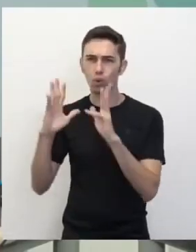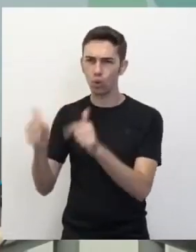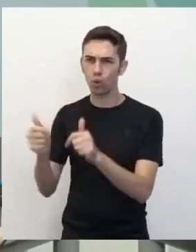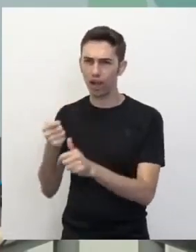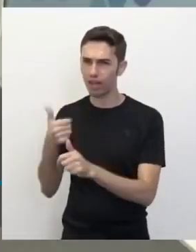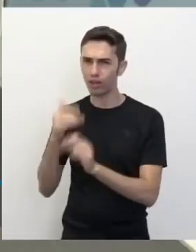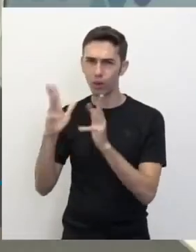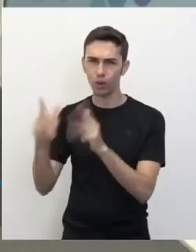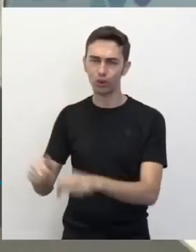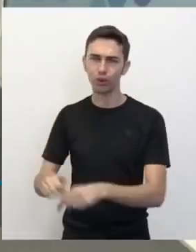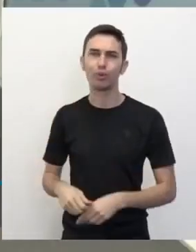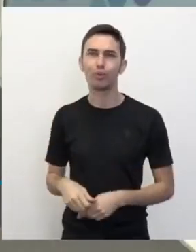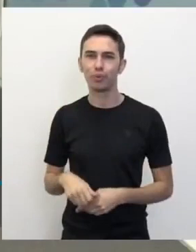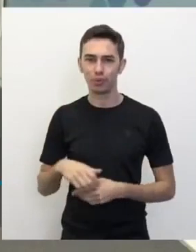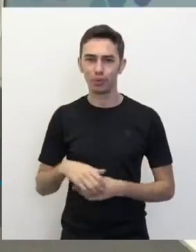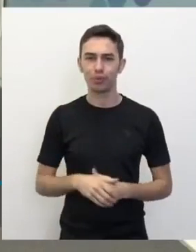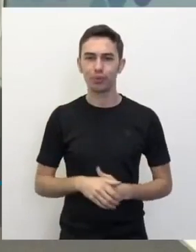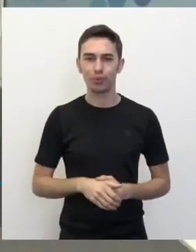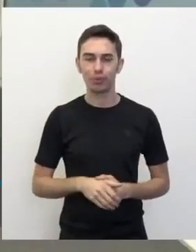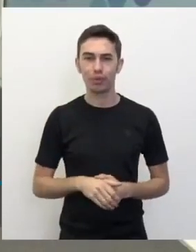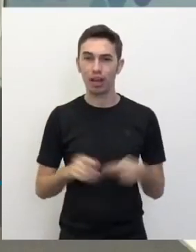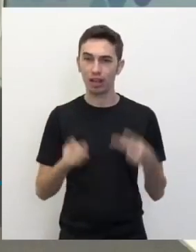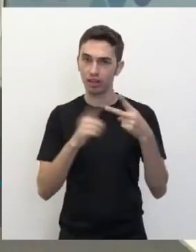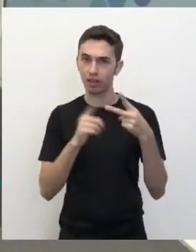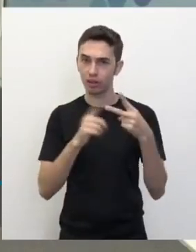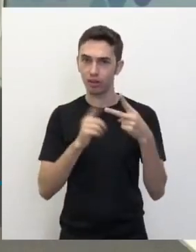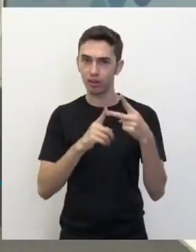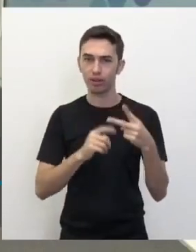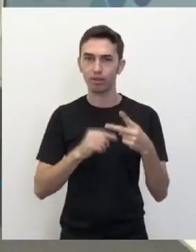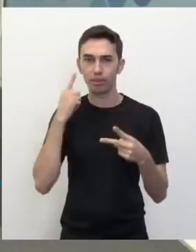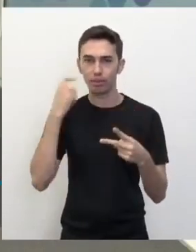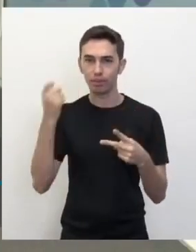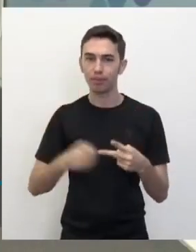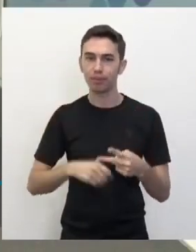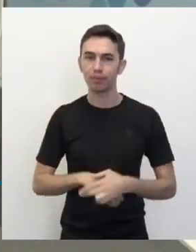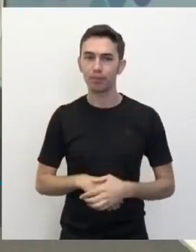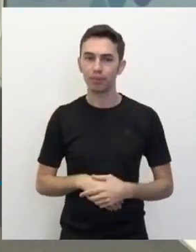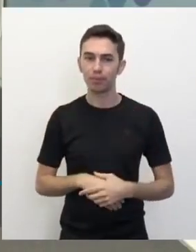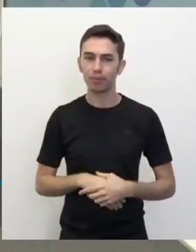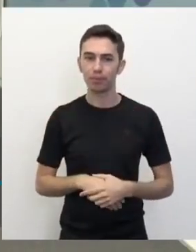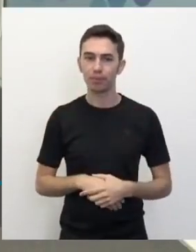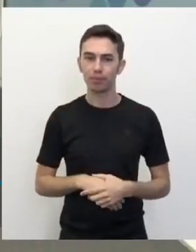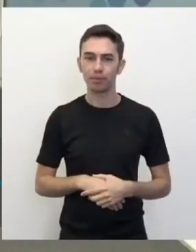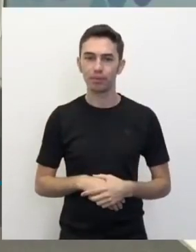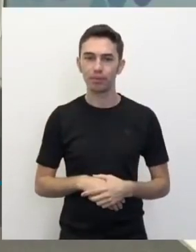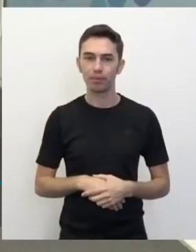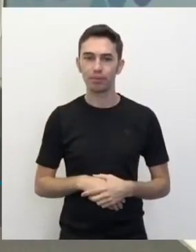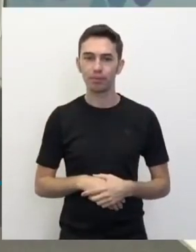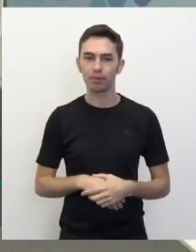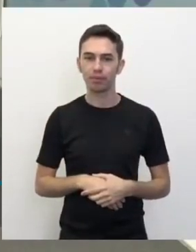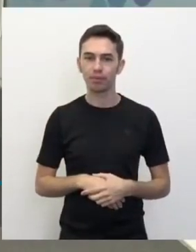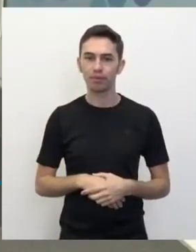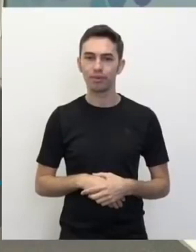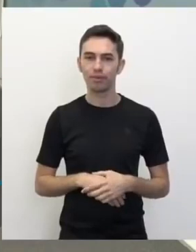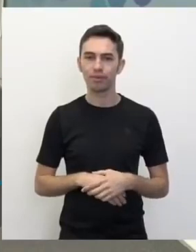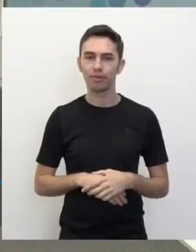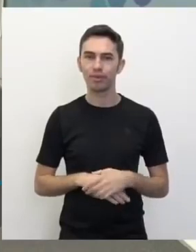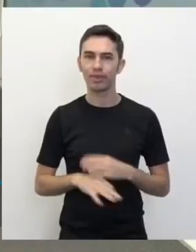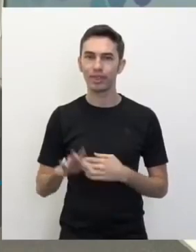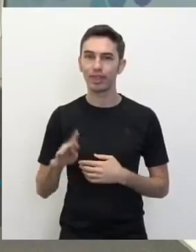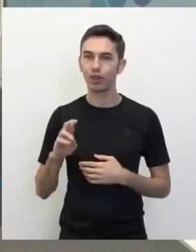Ótimo. E era um trovão, podemos ir para o número 2? Trovão ou relâmpago? Era trovão,